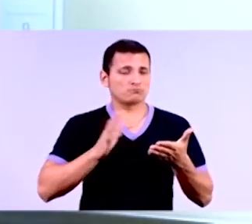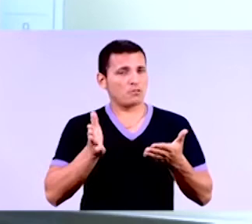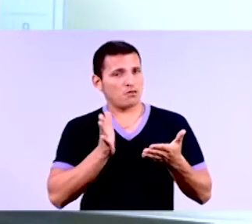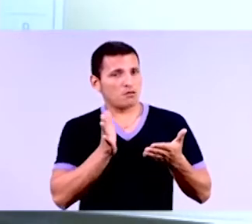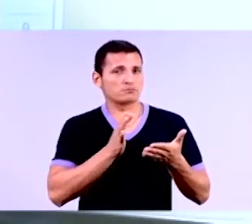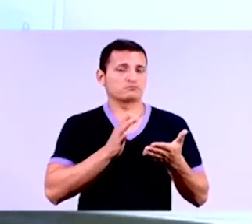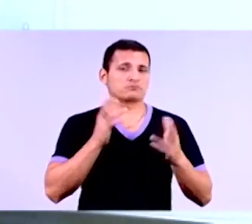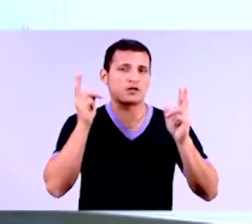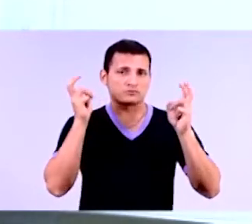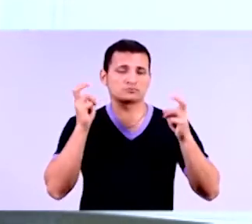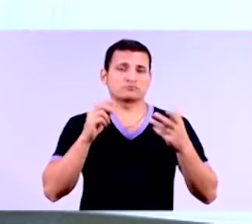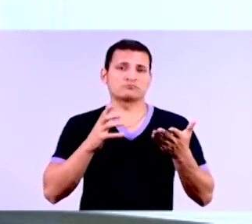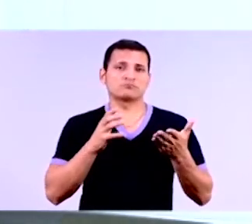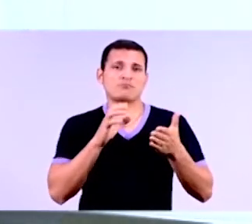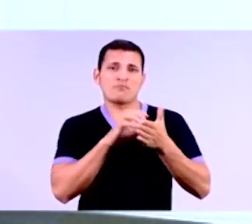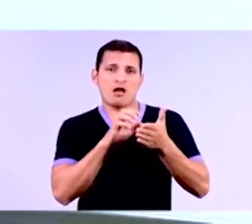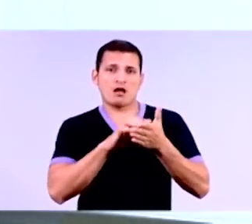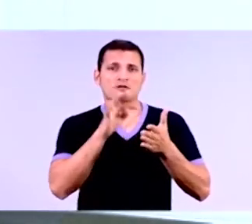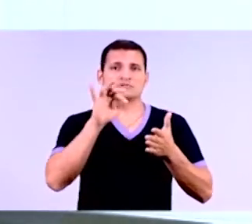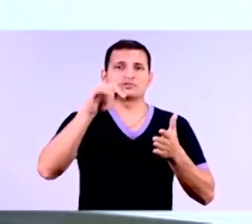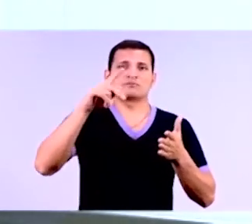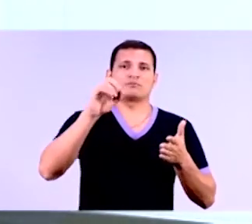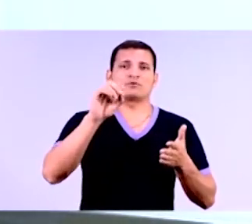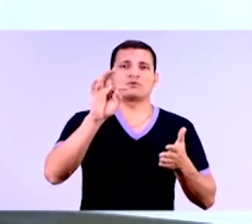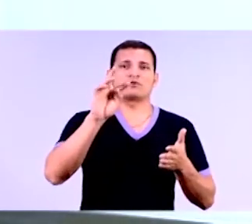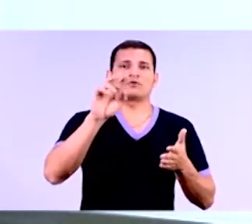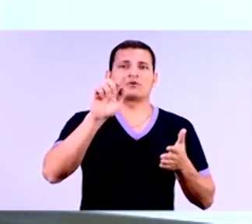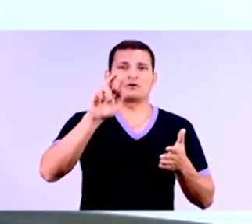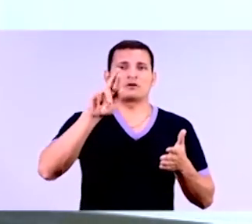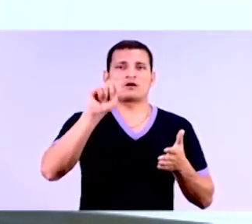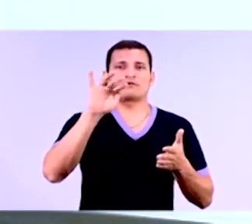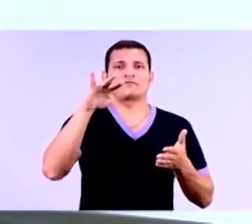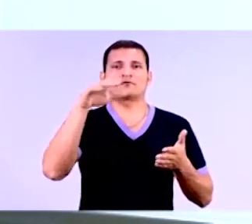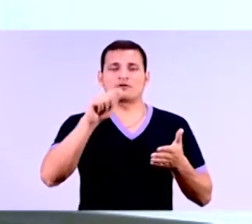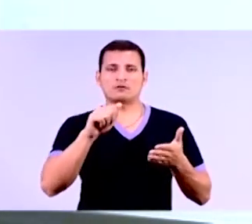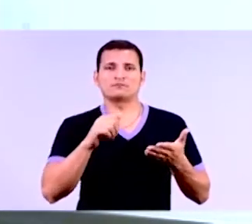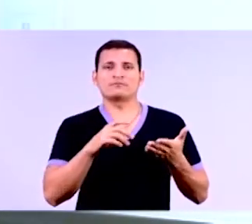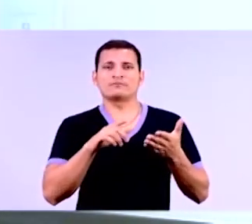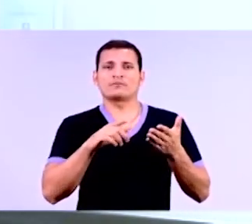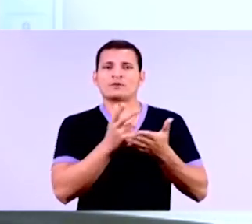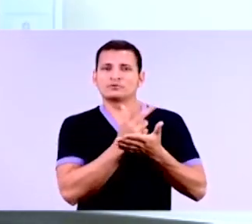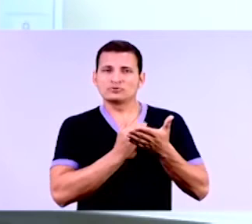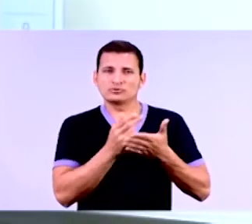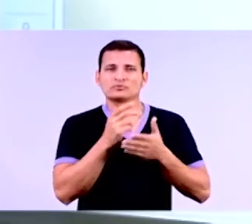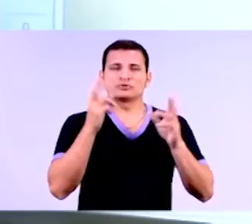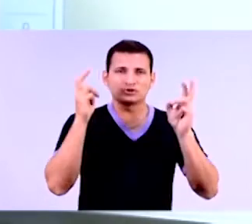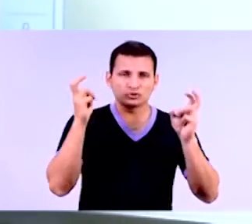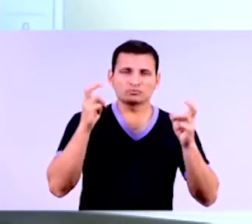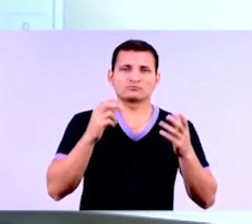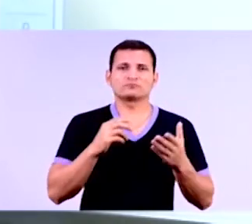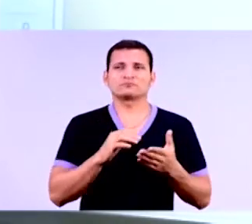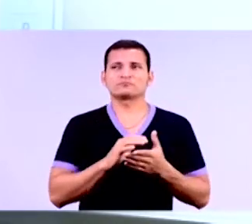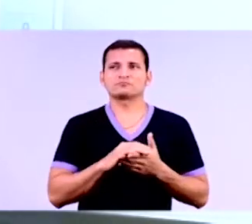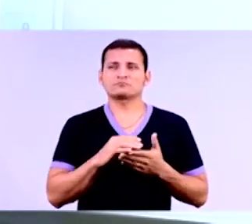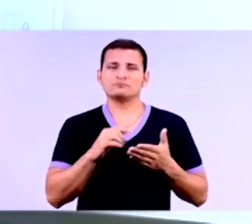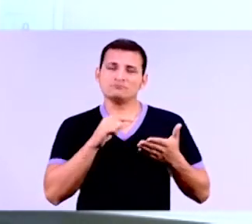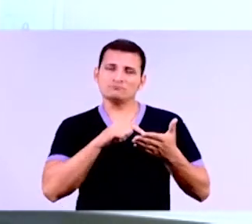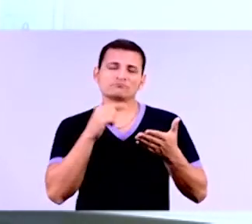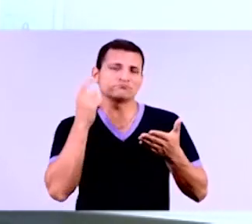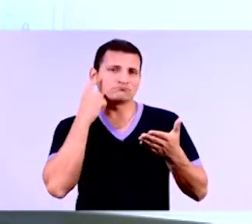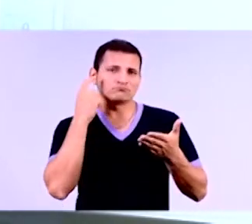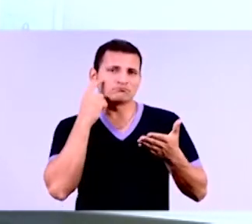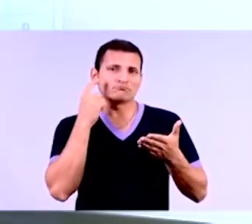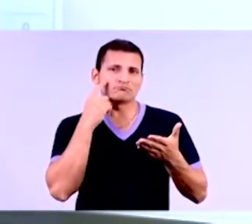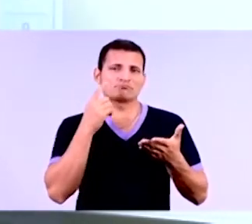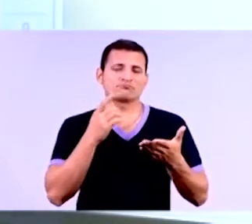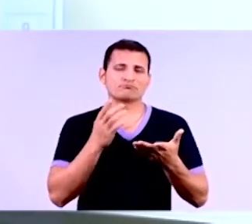Pelas marcas tipográficas, pelo que apareceu aqui, gráficos, pela figura, pelo título, pelo formato do texto, eu acho que se trata